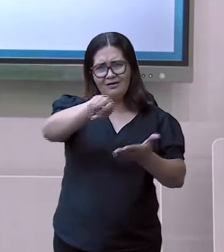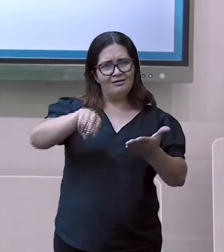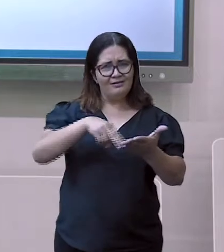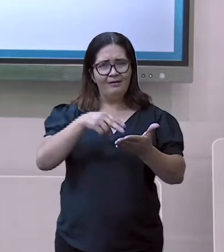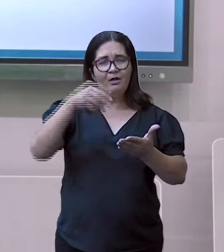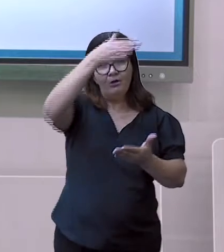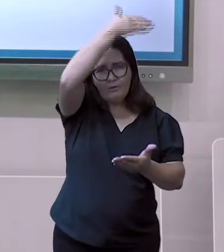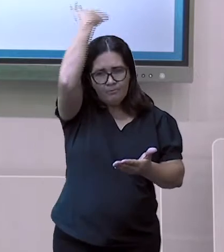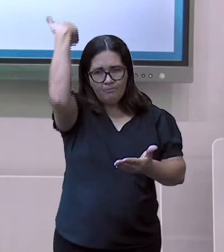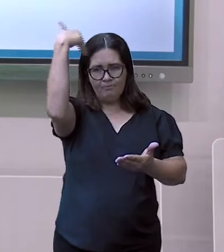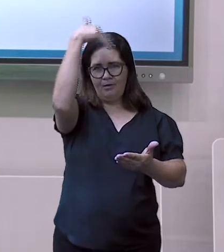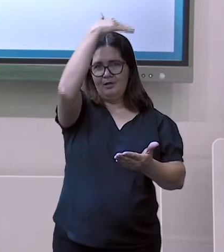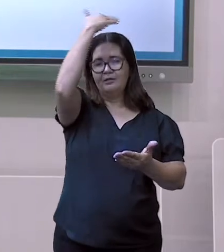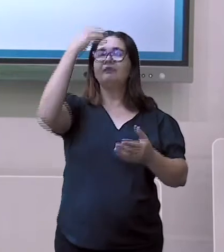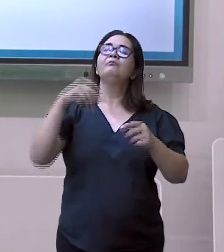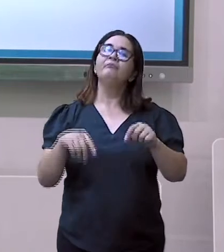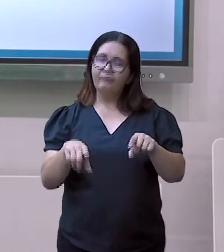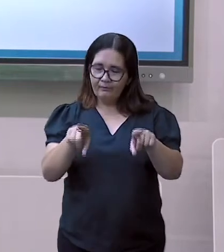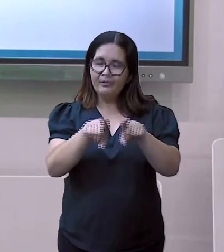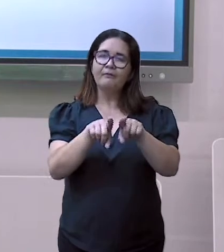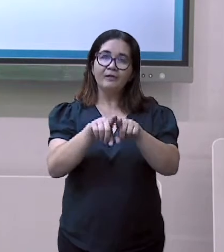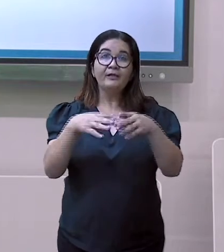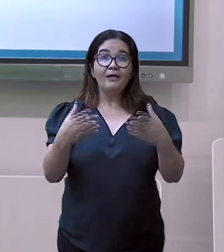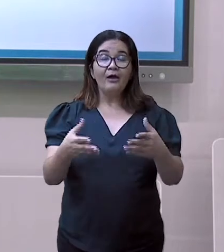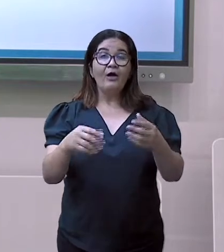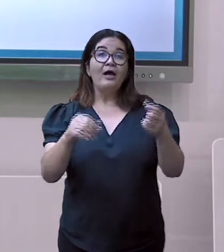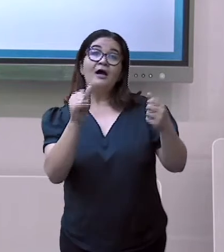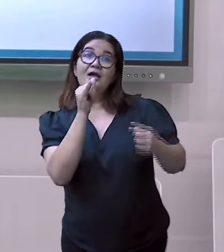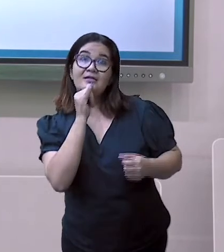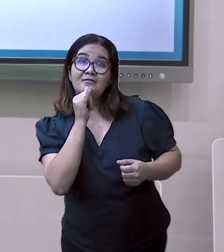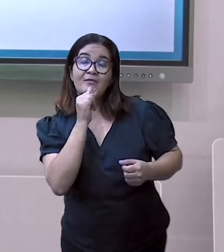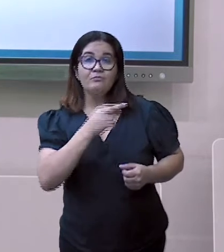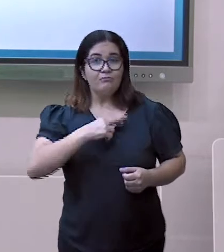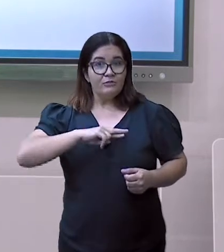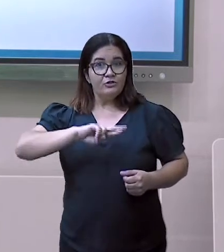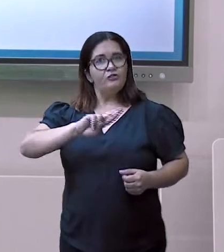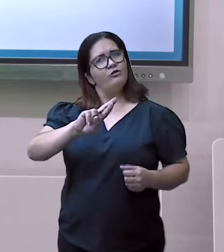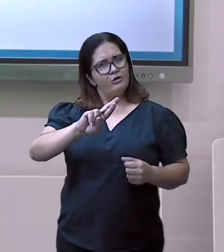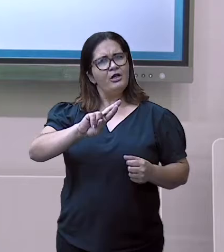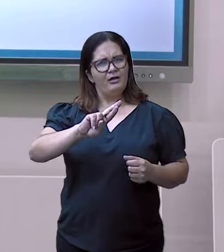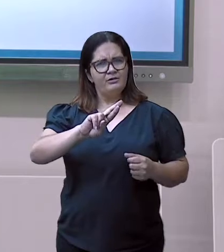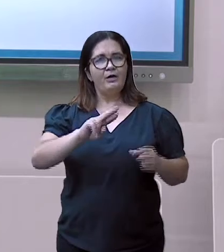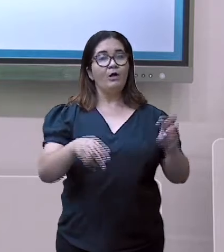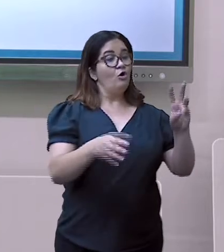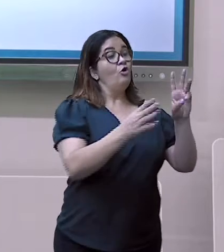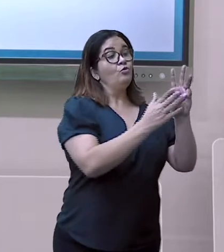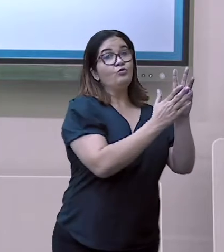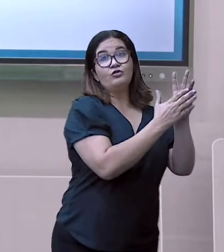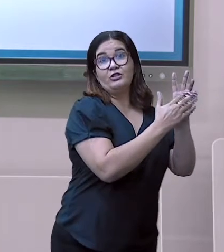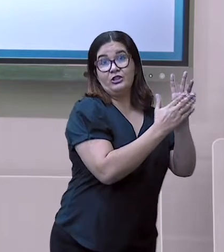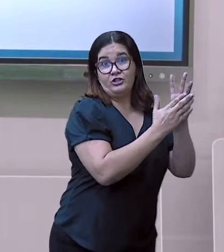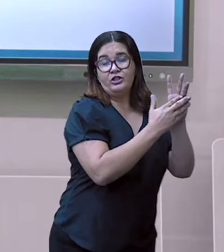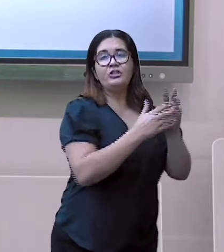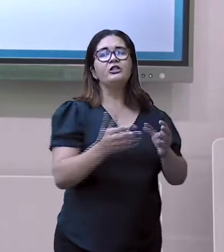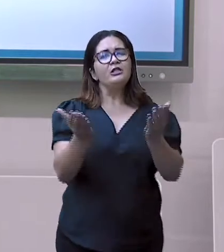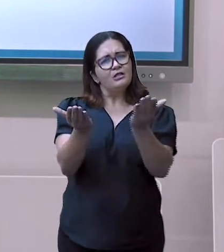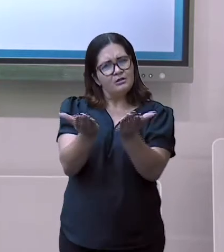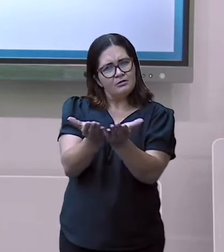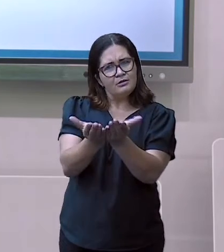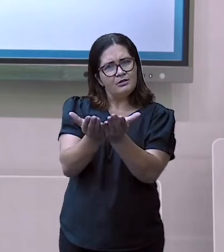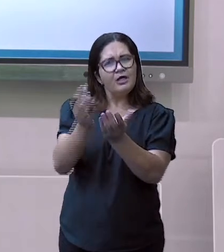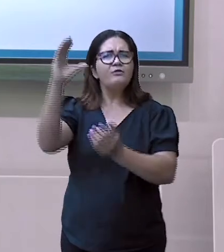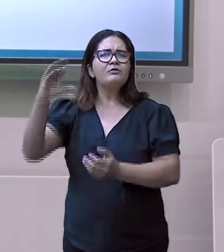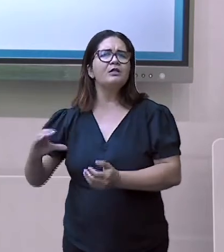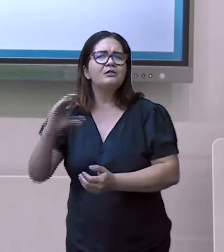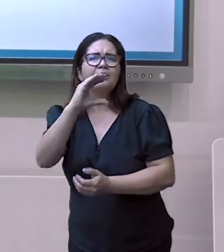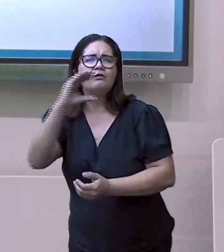baiana. Exemplos de religião, nós temos as religiões indígenas, as cristãs e